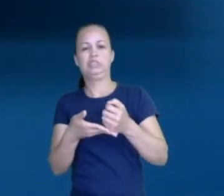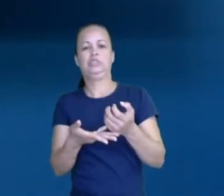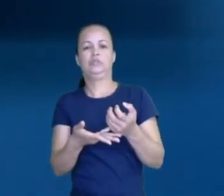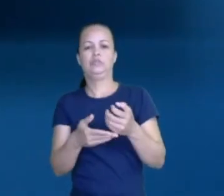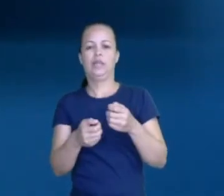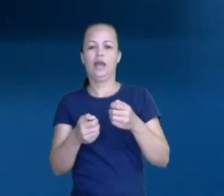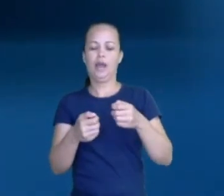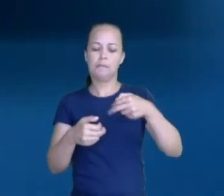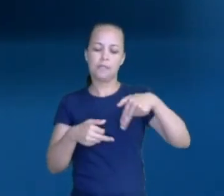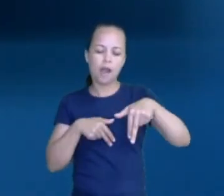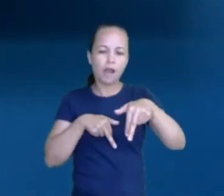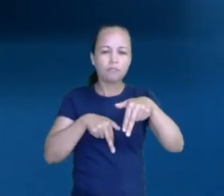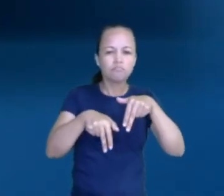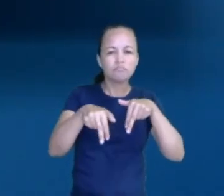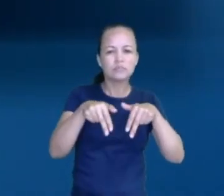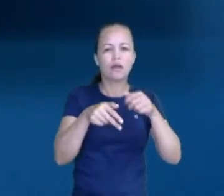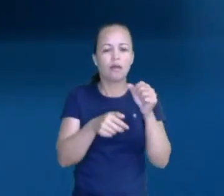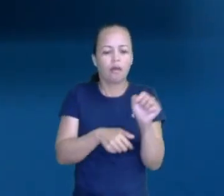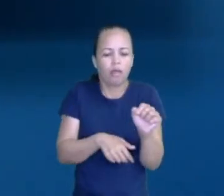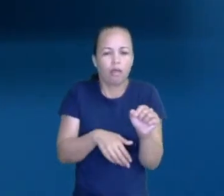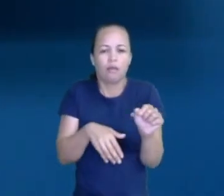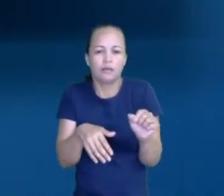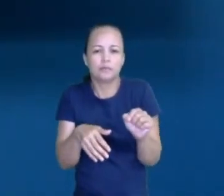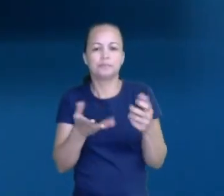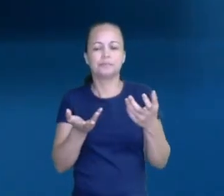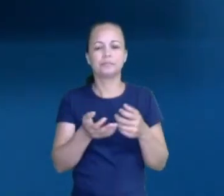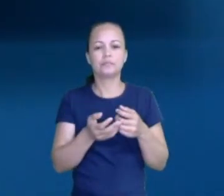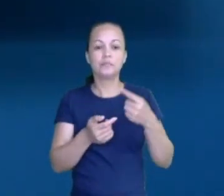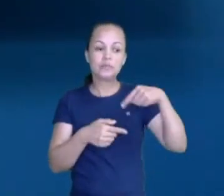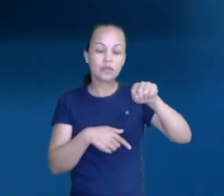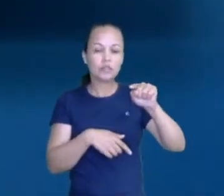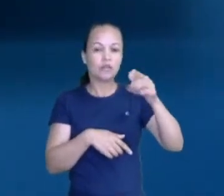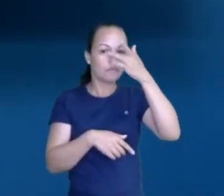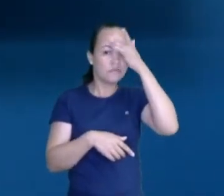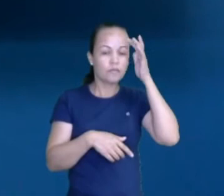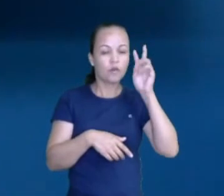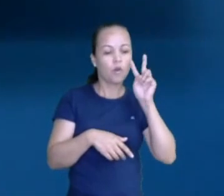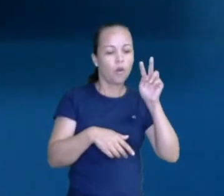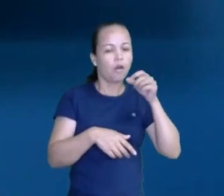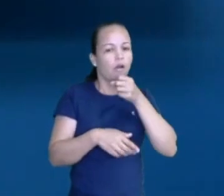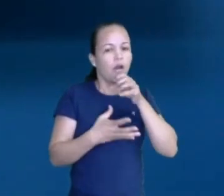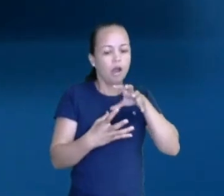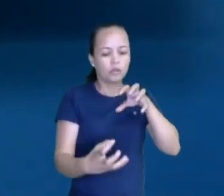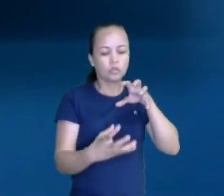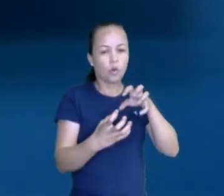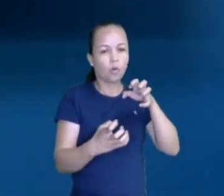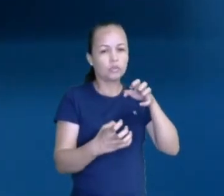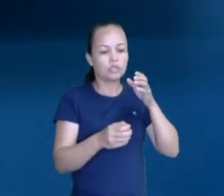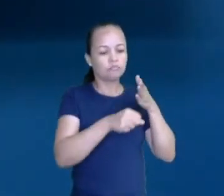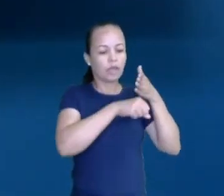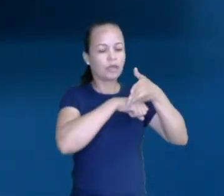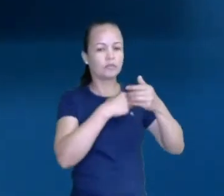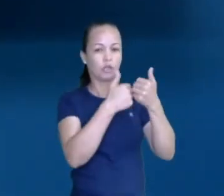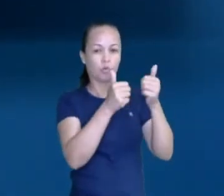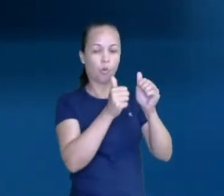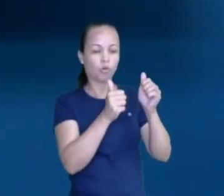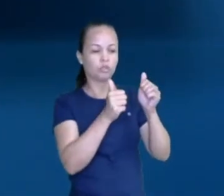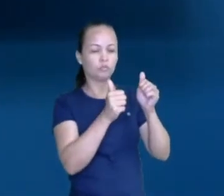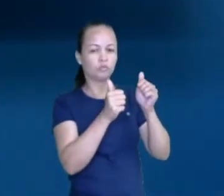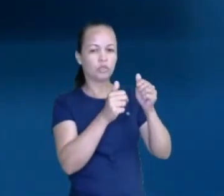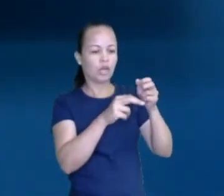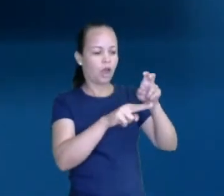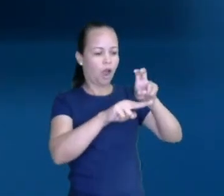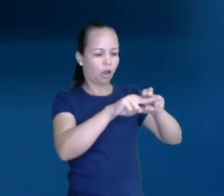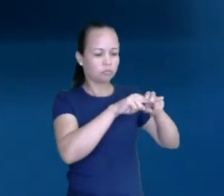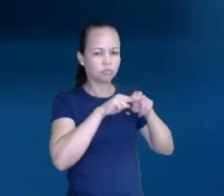se locomover. Quando você vê algum idoso entrando no ônibus, todas as cadeiras estão ocupadas, qual é o meu papel como